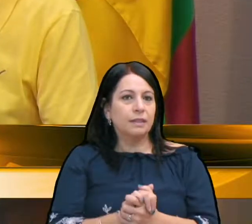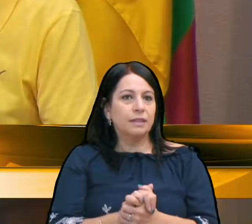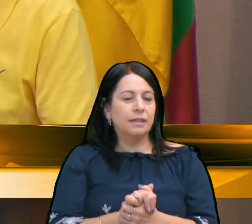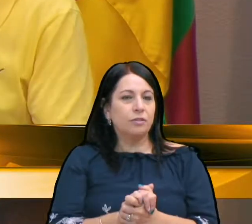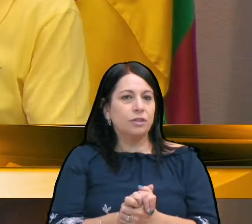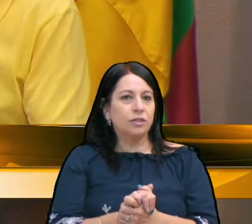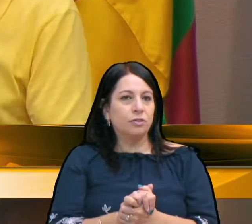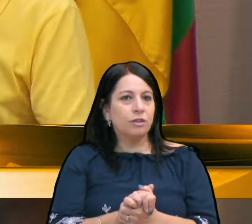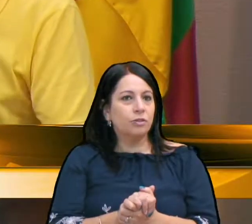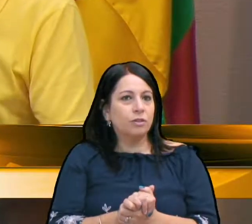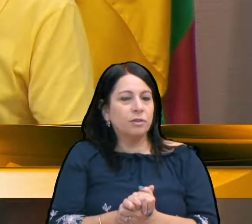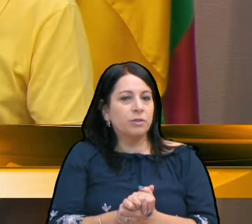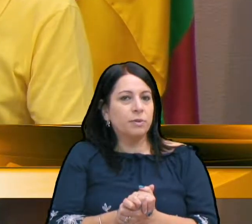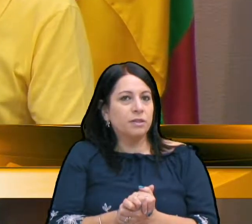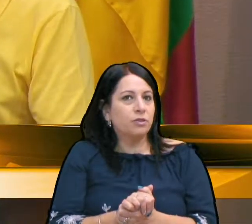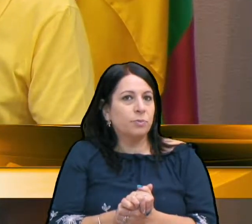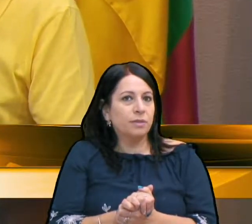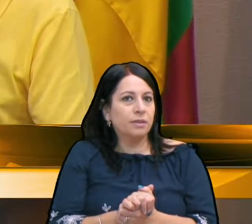tipo de coisa.